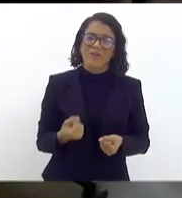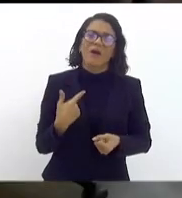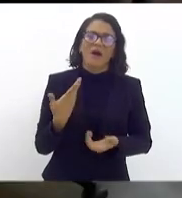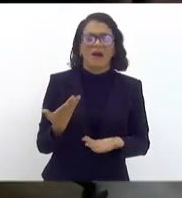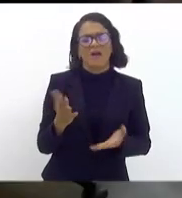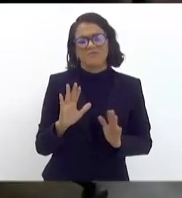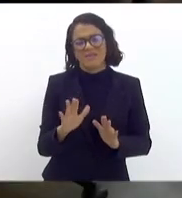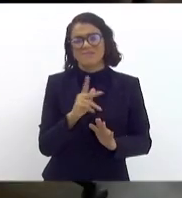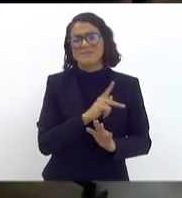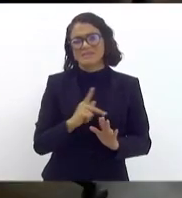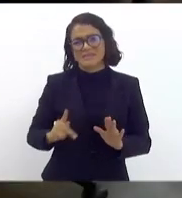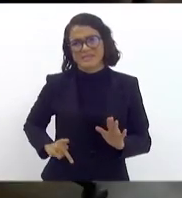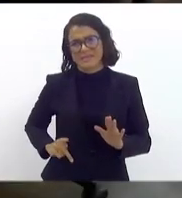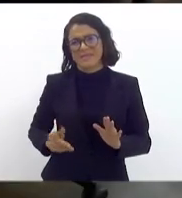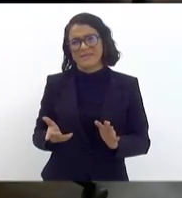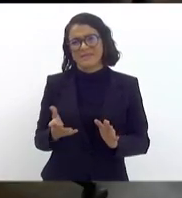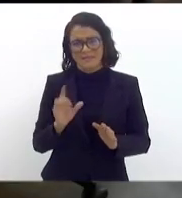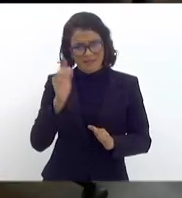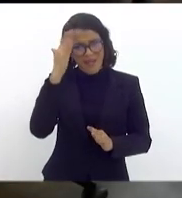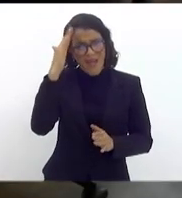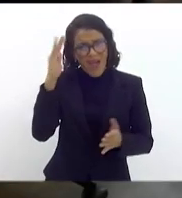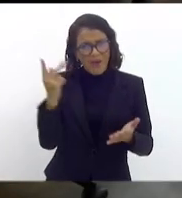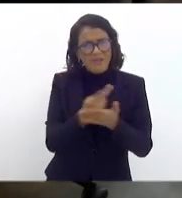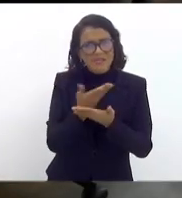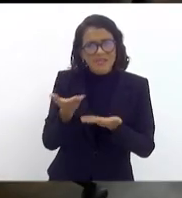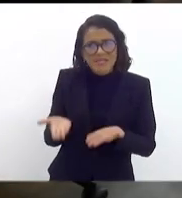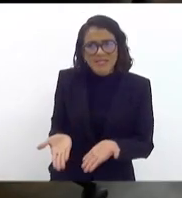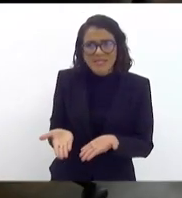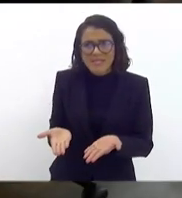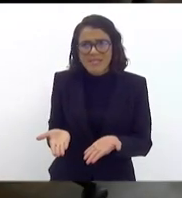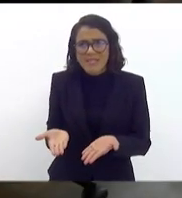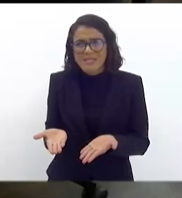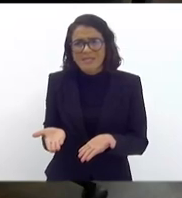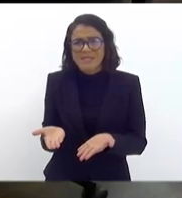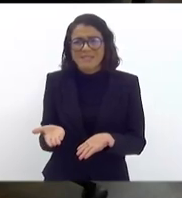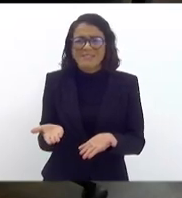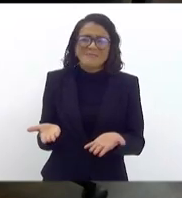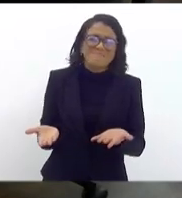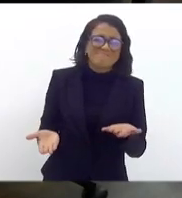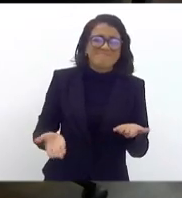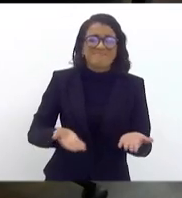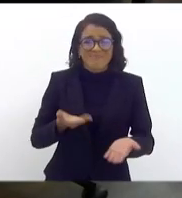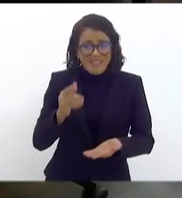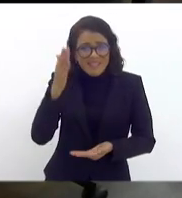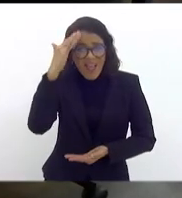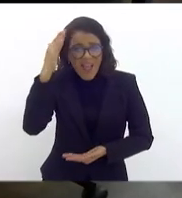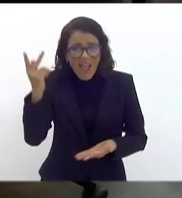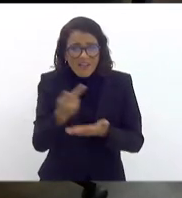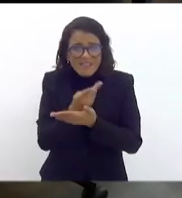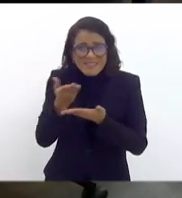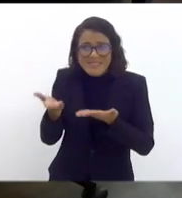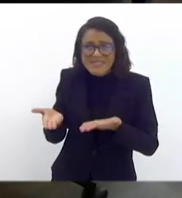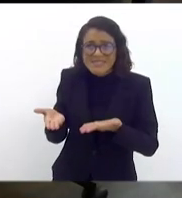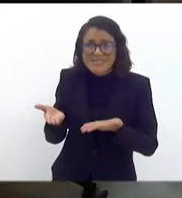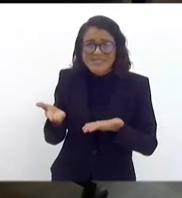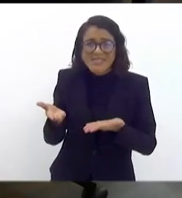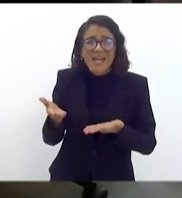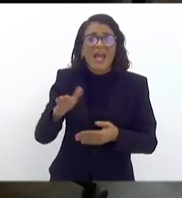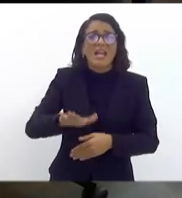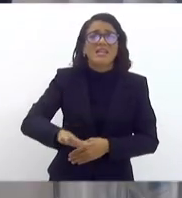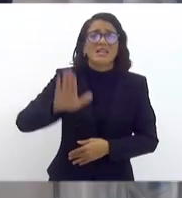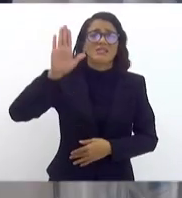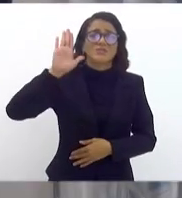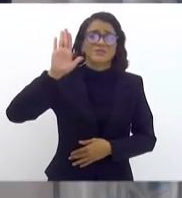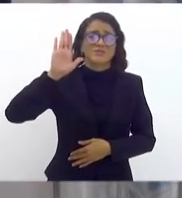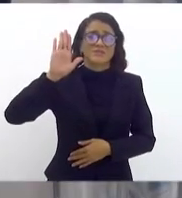pergunta. Presidente, acho que está acontecendo aqui, presidente. Eu acho que eu tenho uma certa vagueza nas respostas não, também. Não, está acontecendo aqui. Mas como ele está juramentado, se alguém